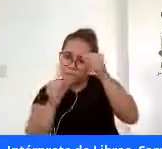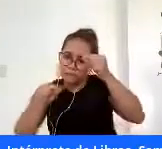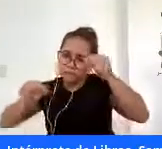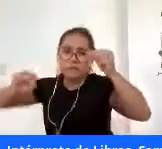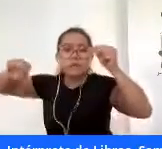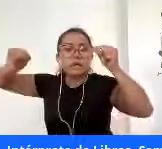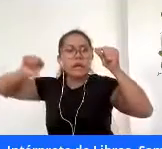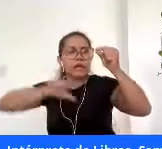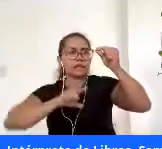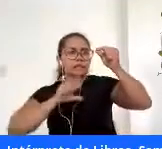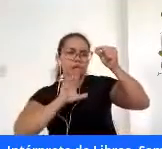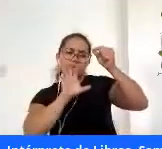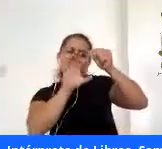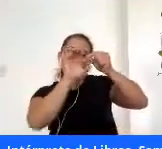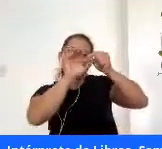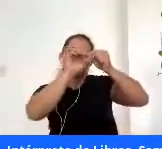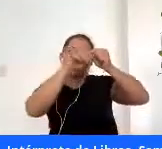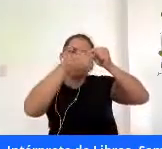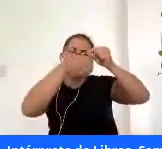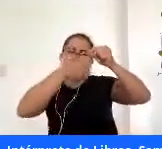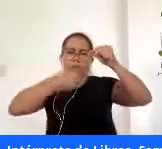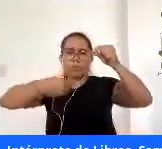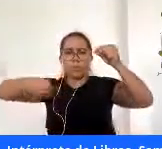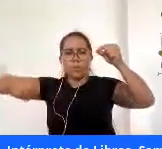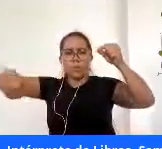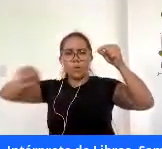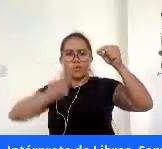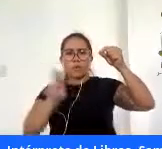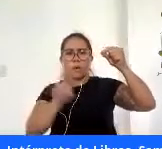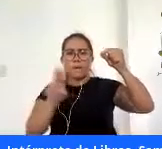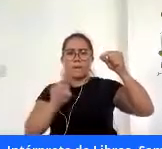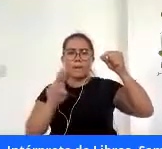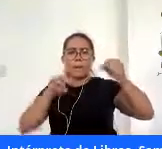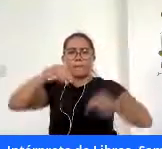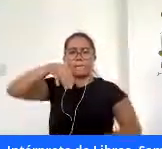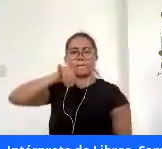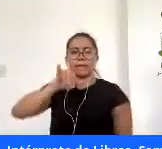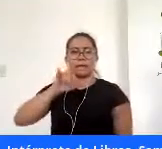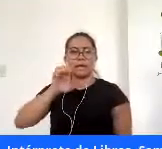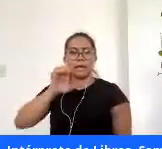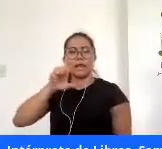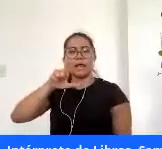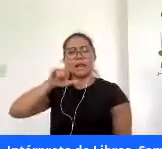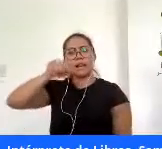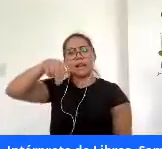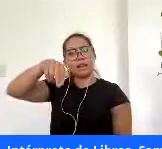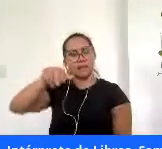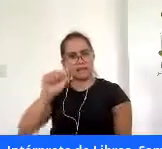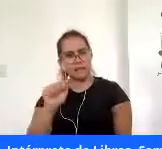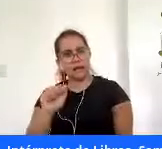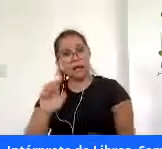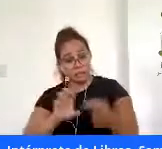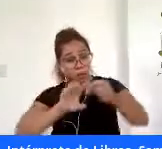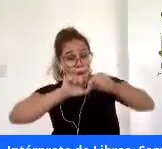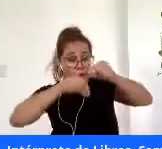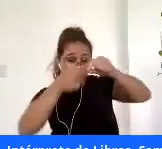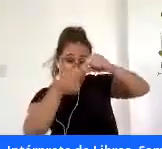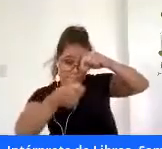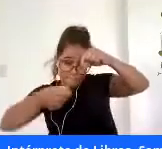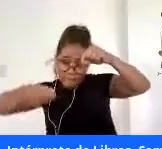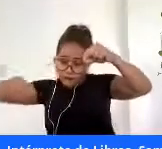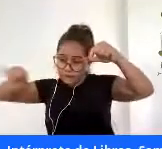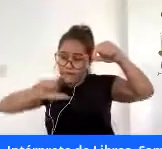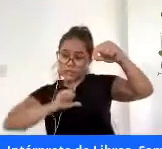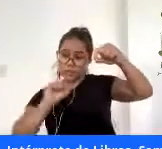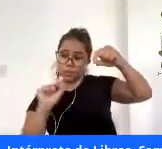por uma camada chamada de mielina. E essa camada aqui que vai proporcionar a